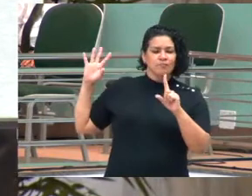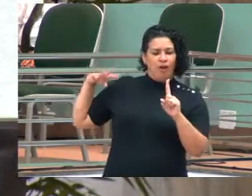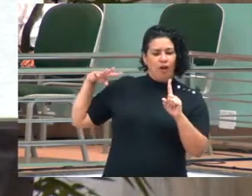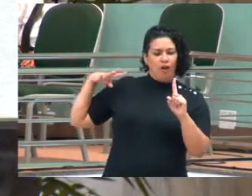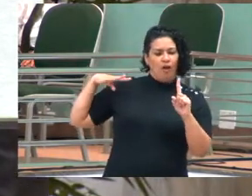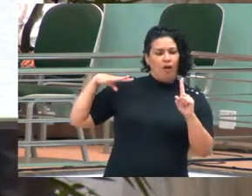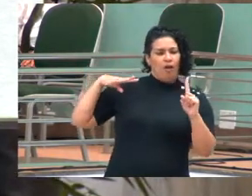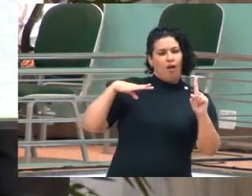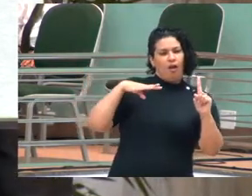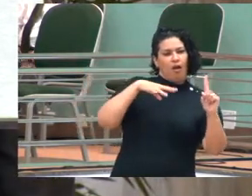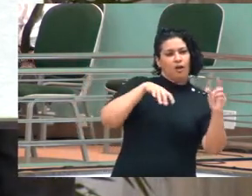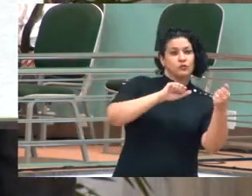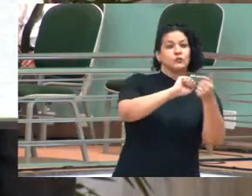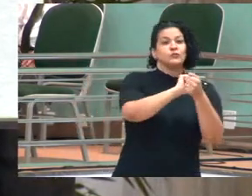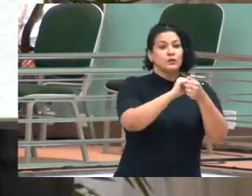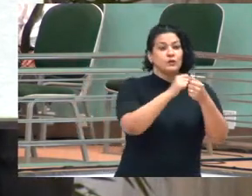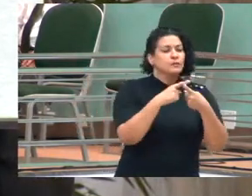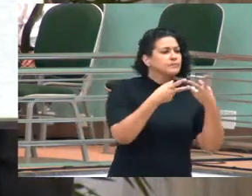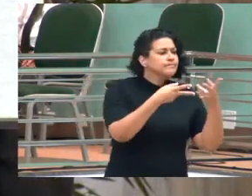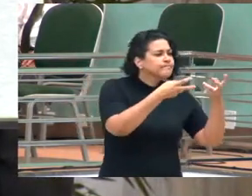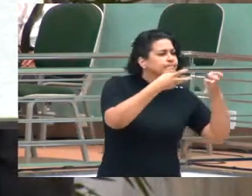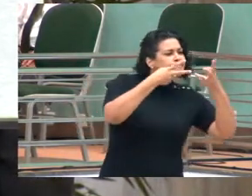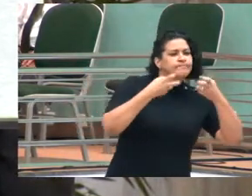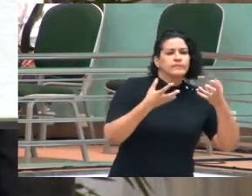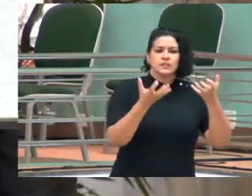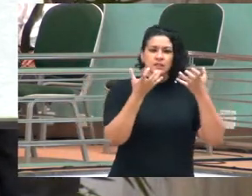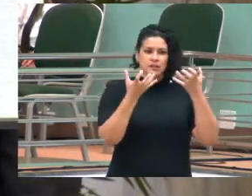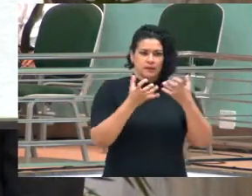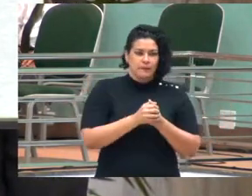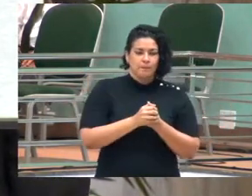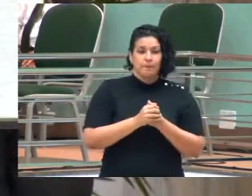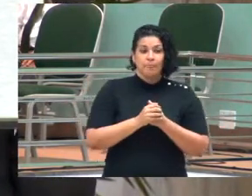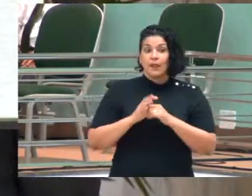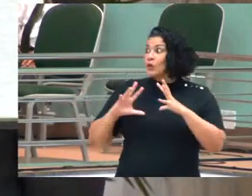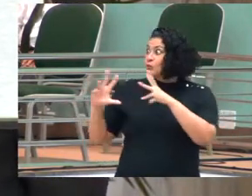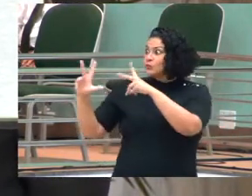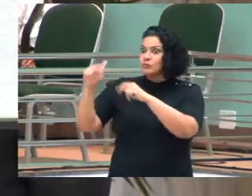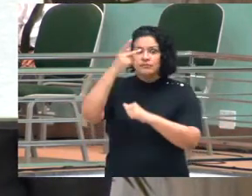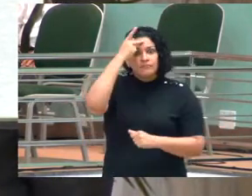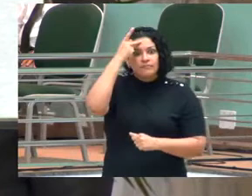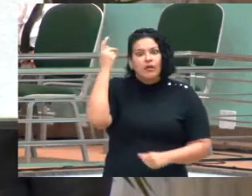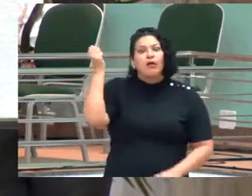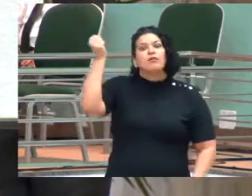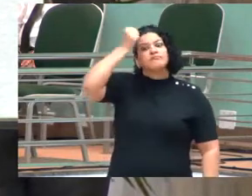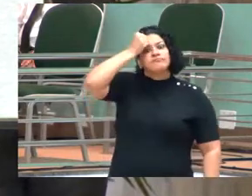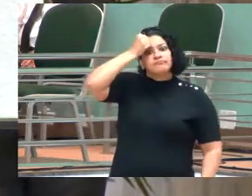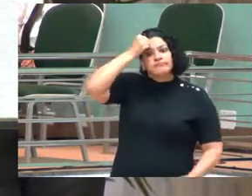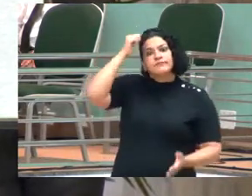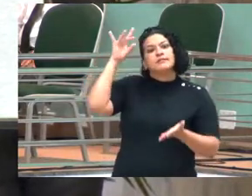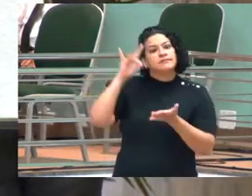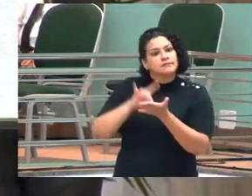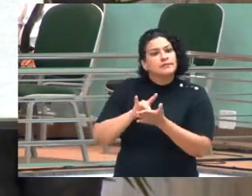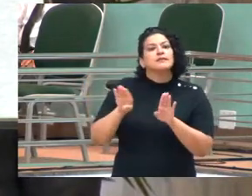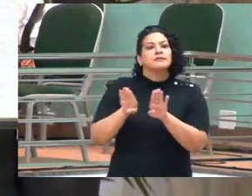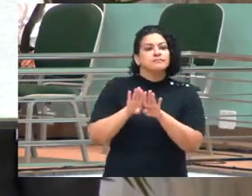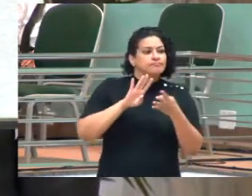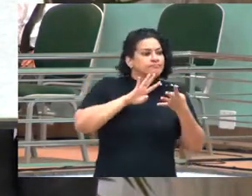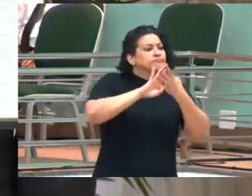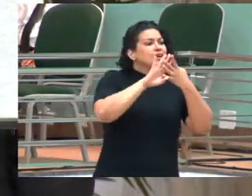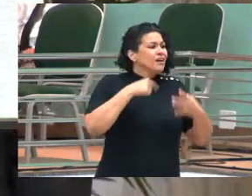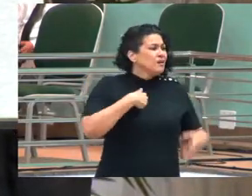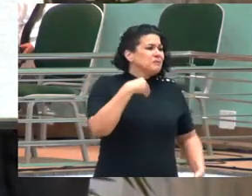e todos os habitantes de Jerusalém, e confessando os seus pecados eram batizados por ele no rio